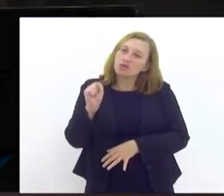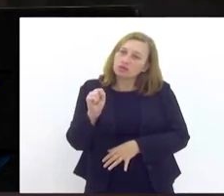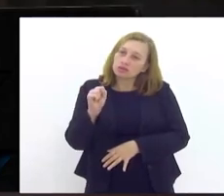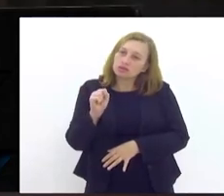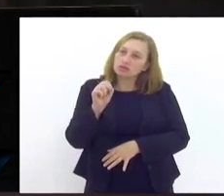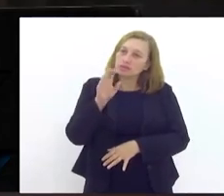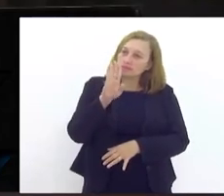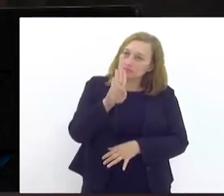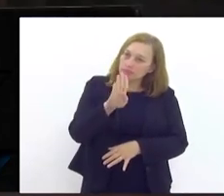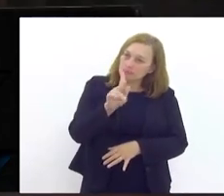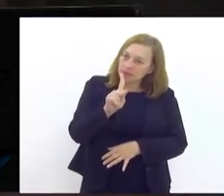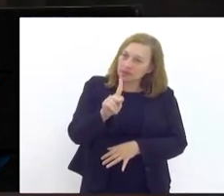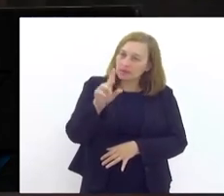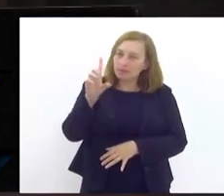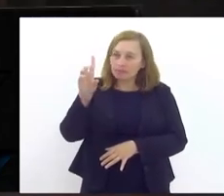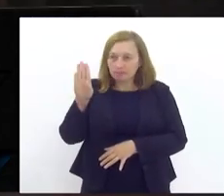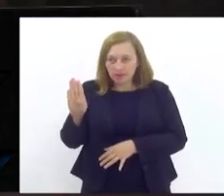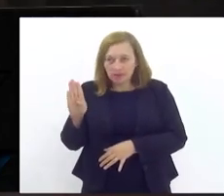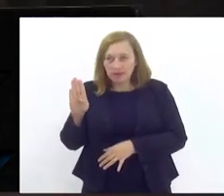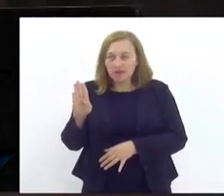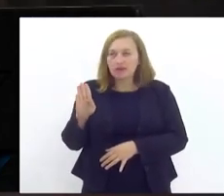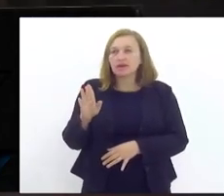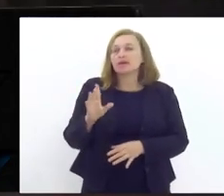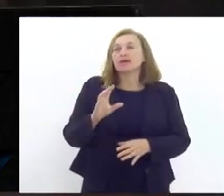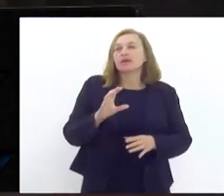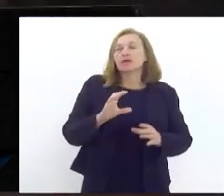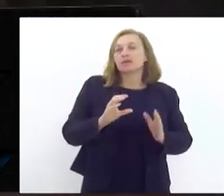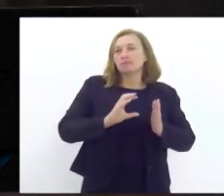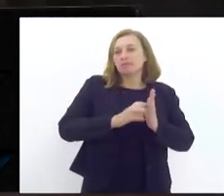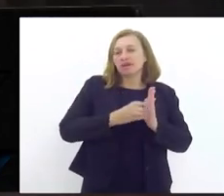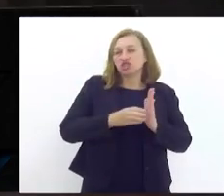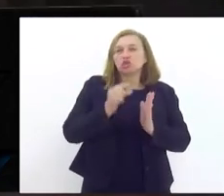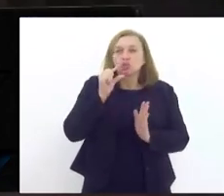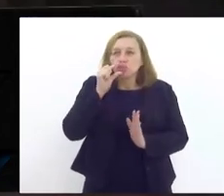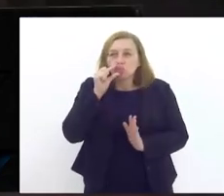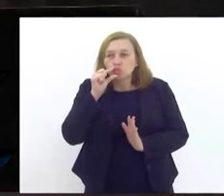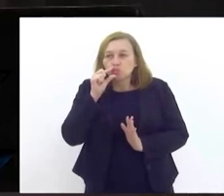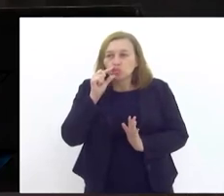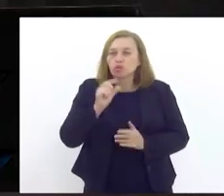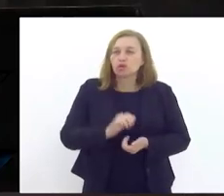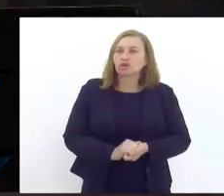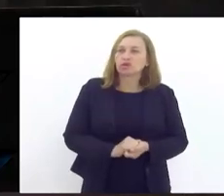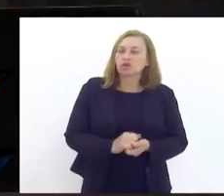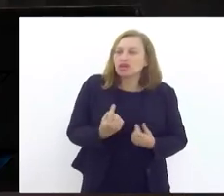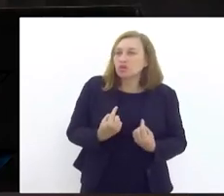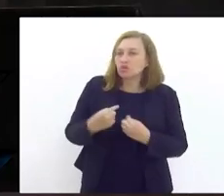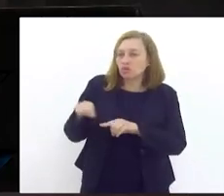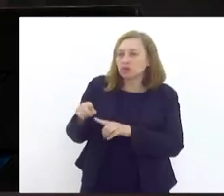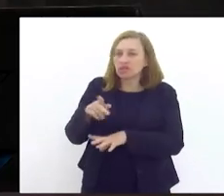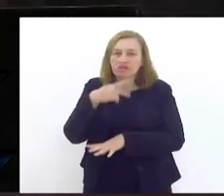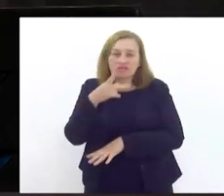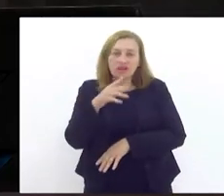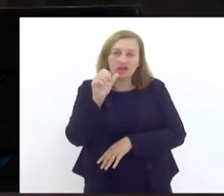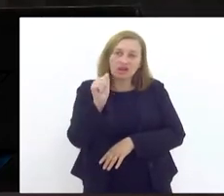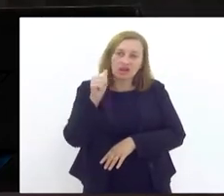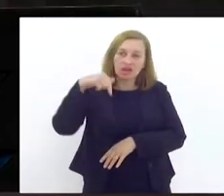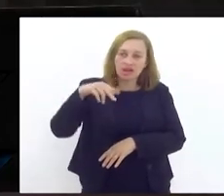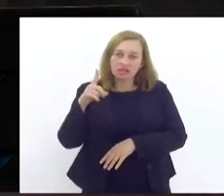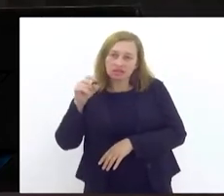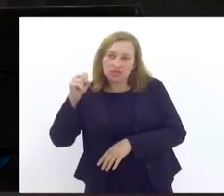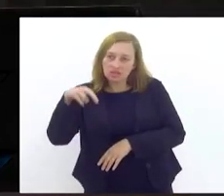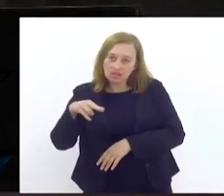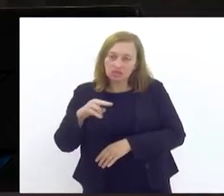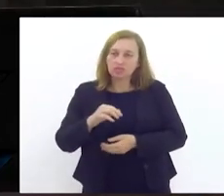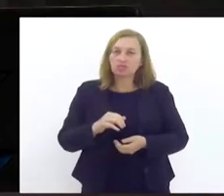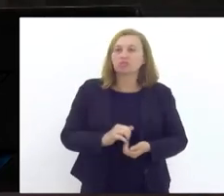partido da boquinha resolvem ver a Tribuna e contestar a fala do deputado Anderson Moraes que traz à tona misoginia do